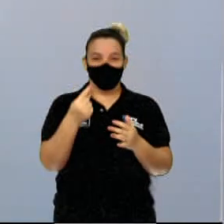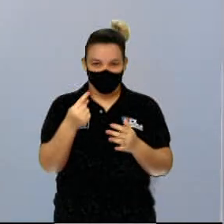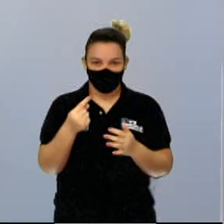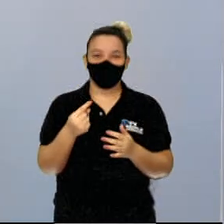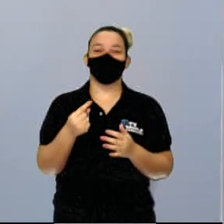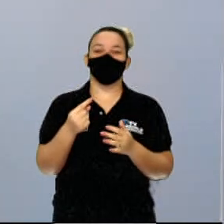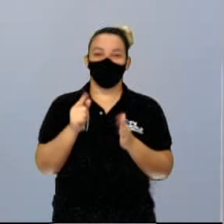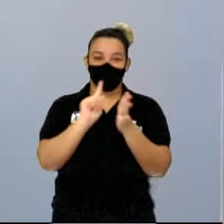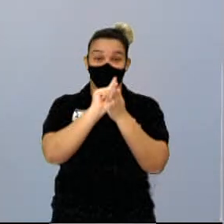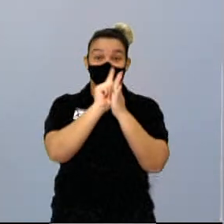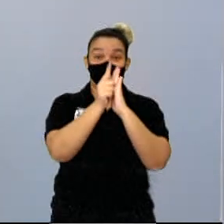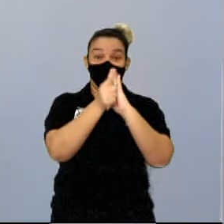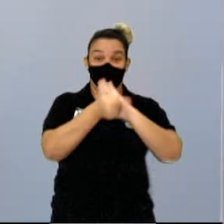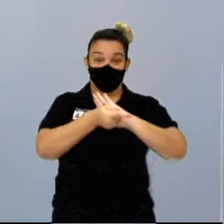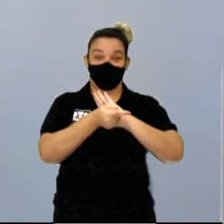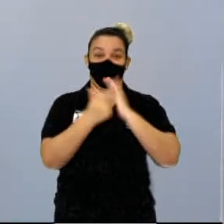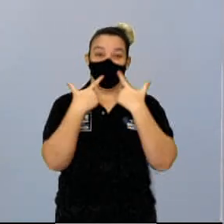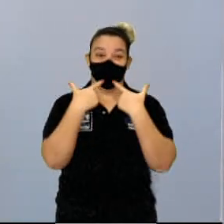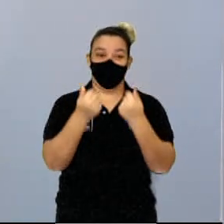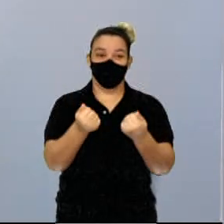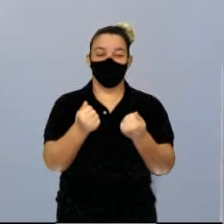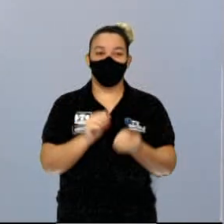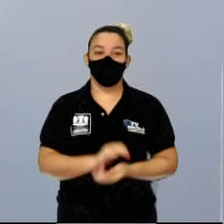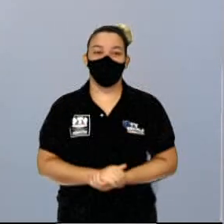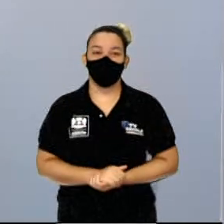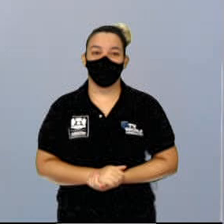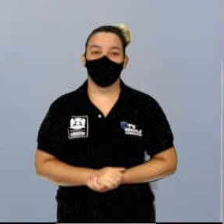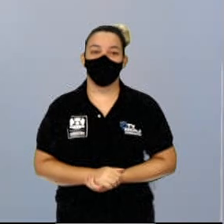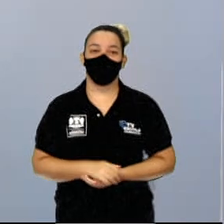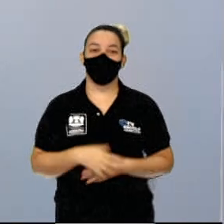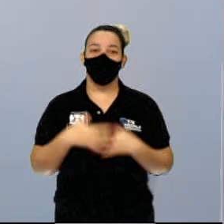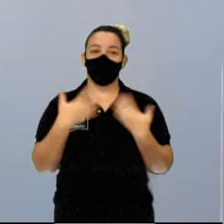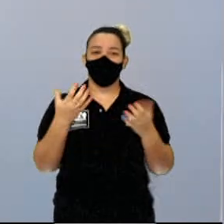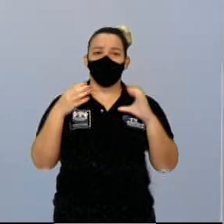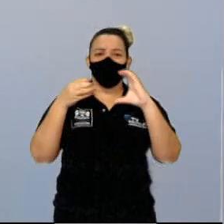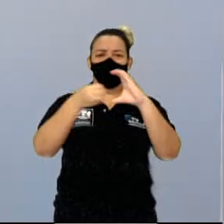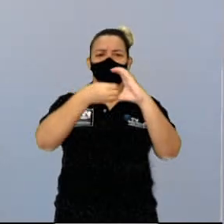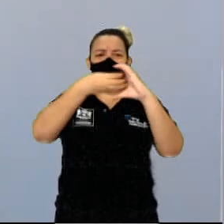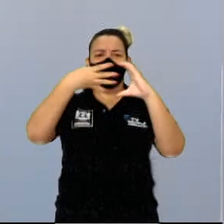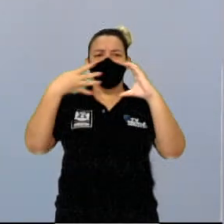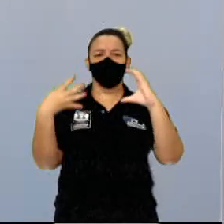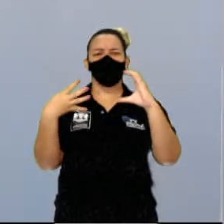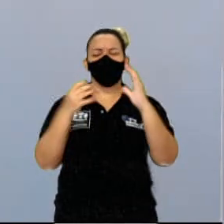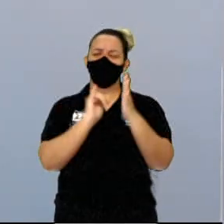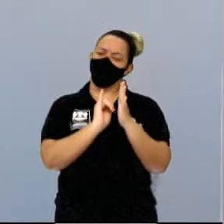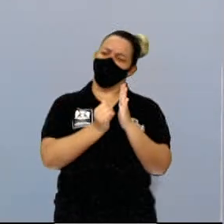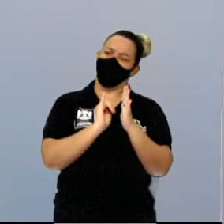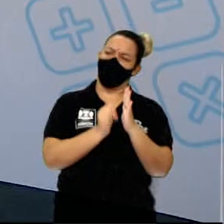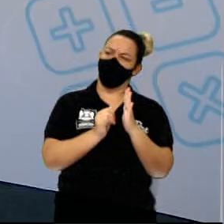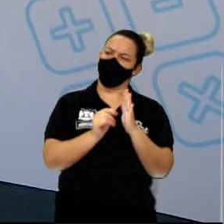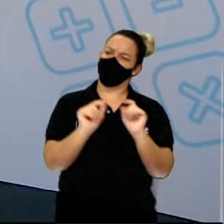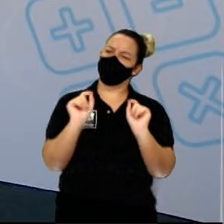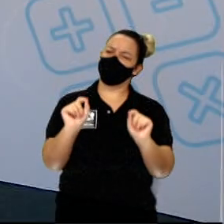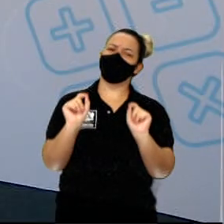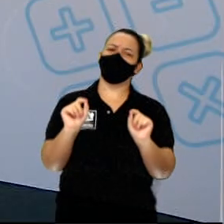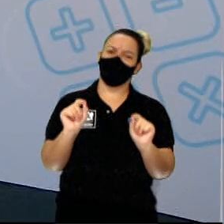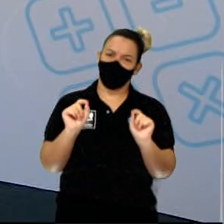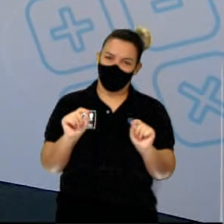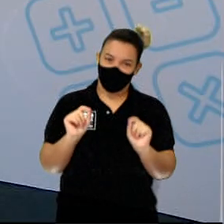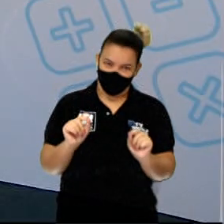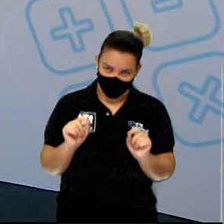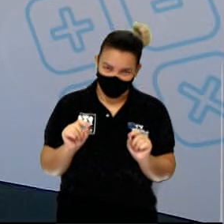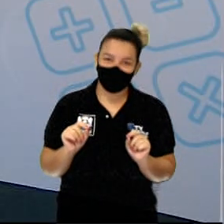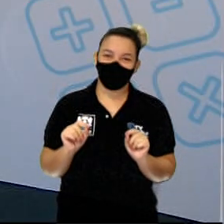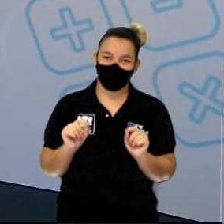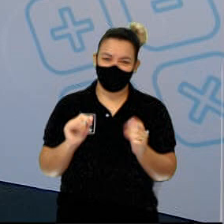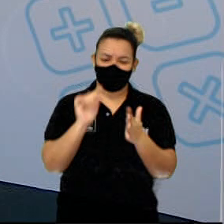gênero literário. Bom, as características de uma fábula. O que é que tem nesse texto que faz